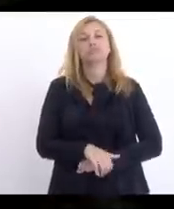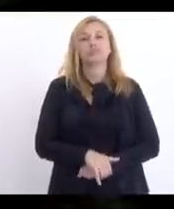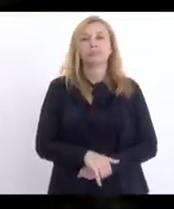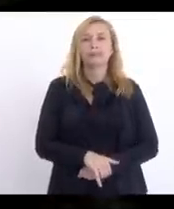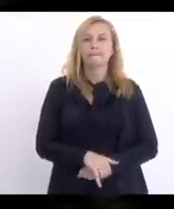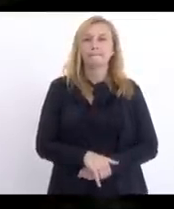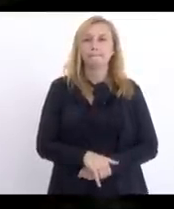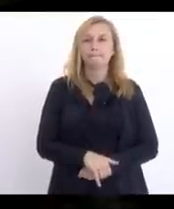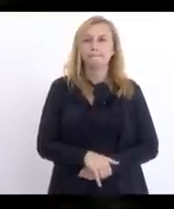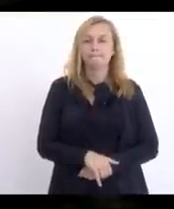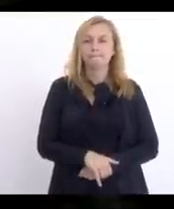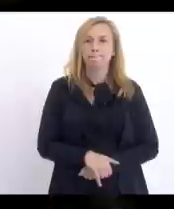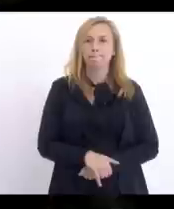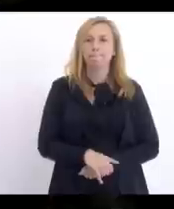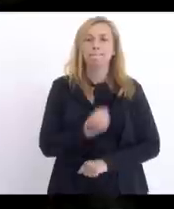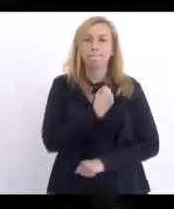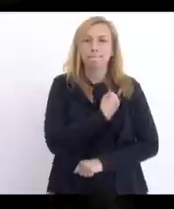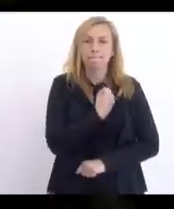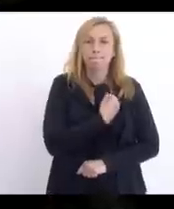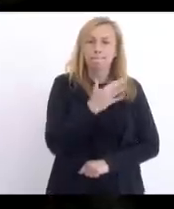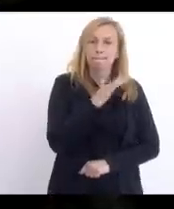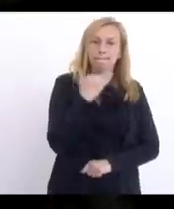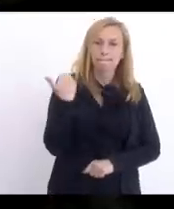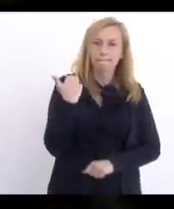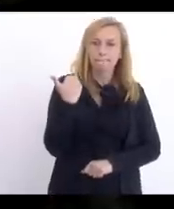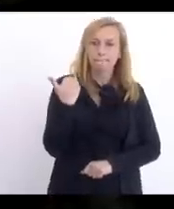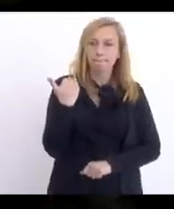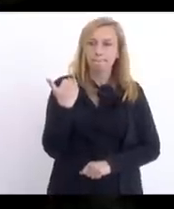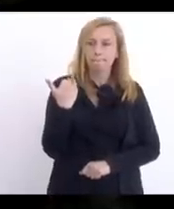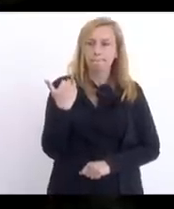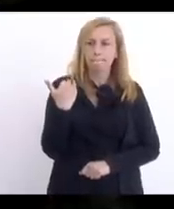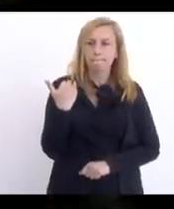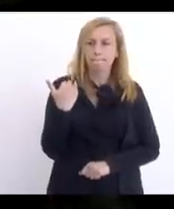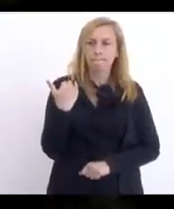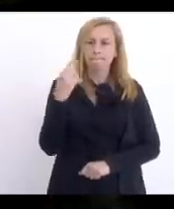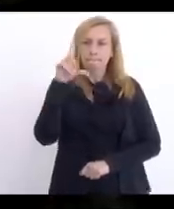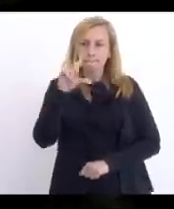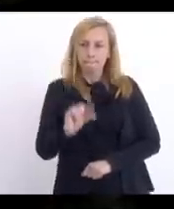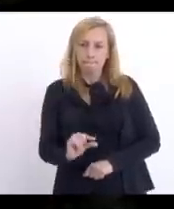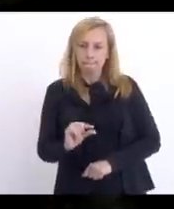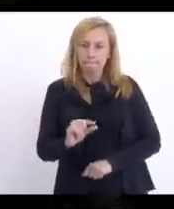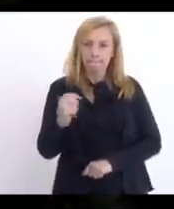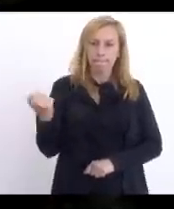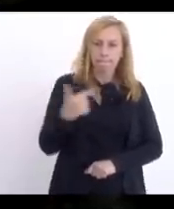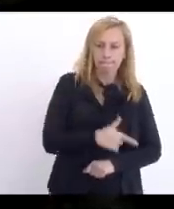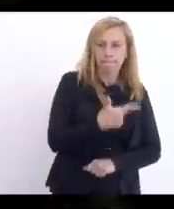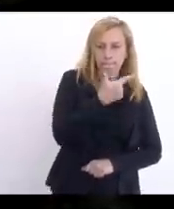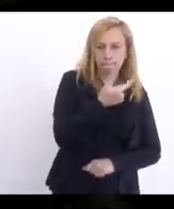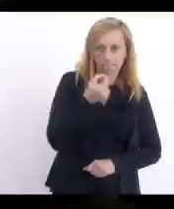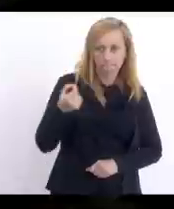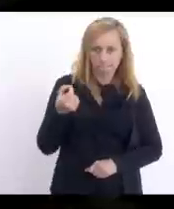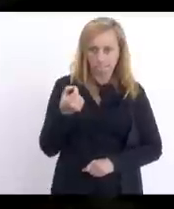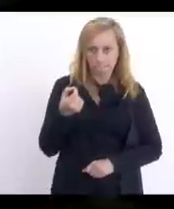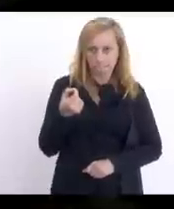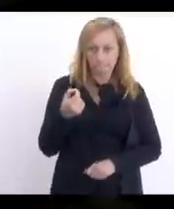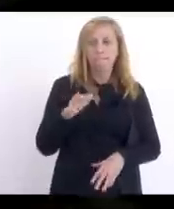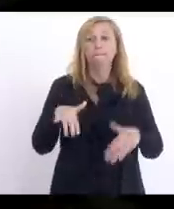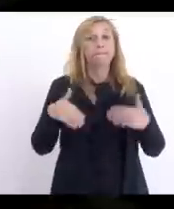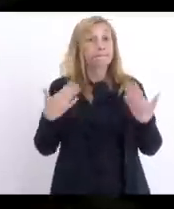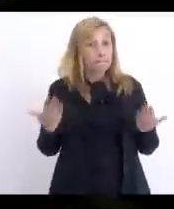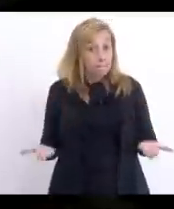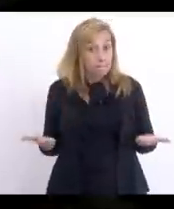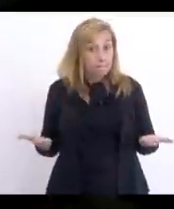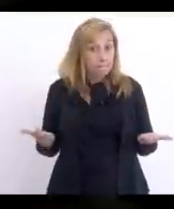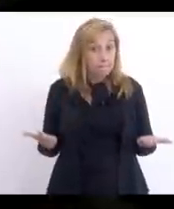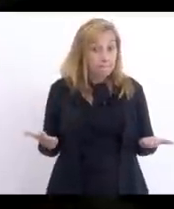baixo. O número de mortes diário está menor do que 200. Então,